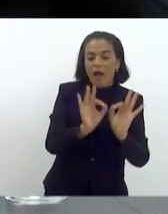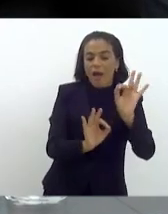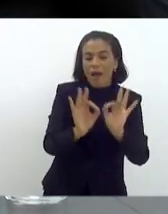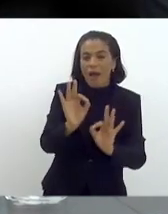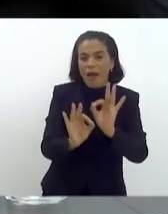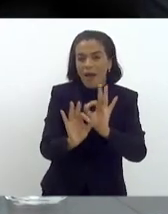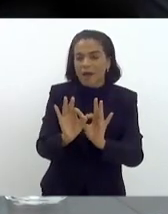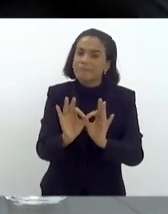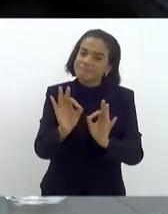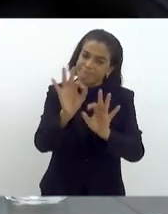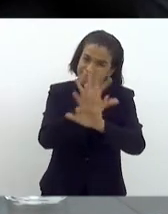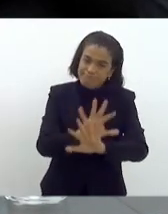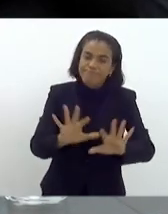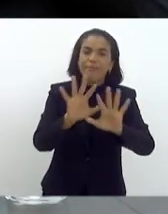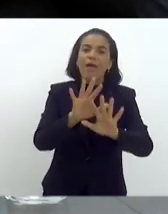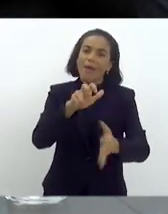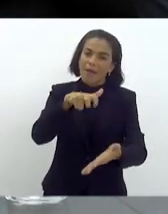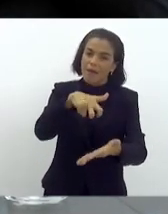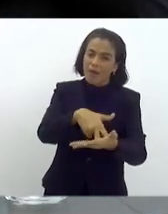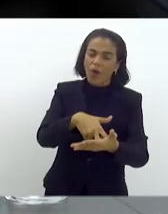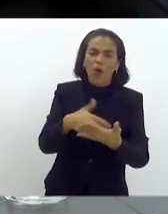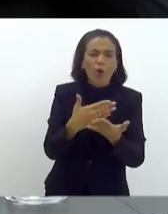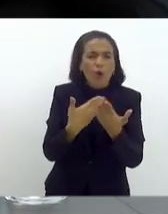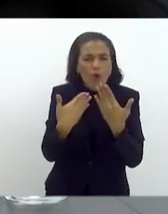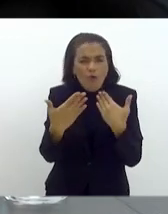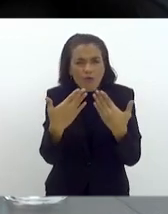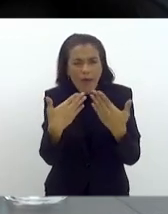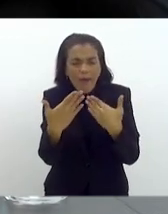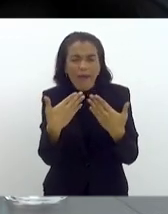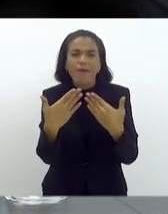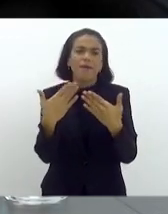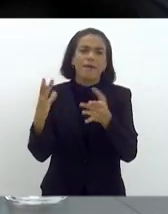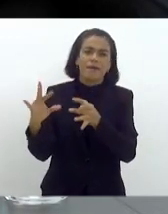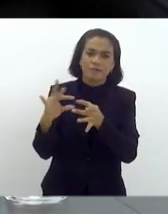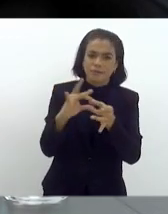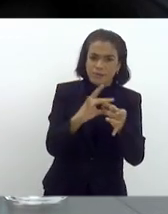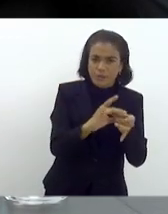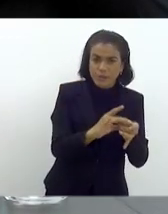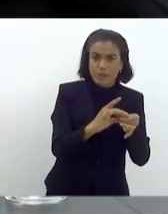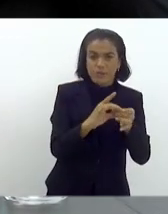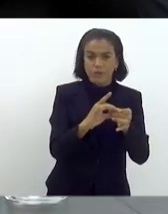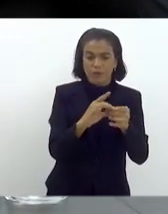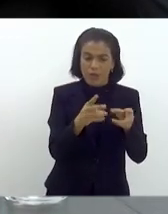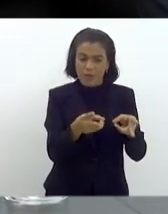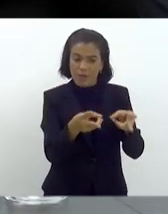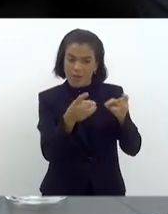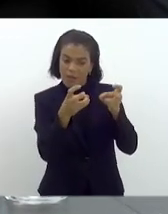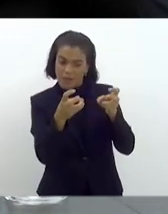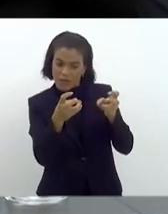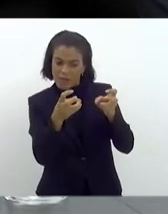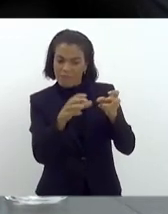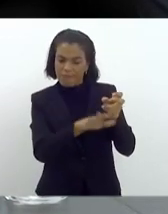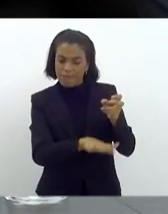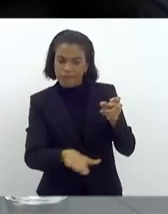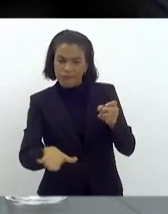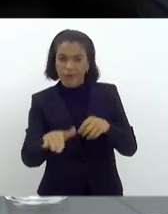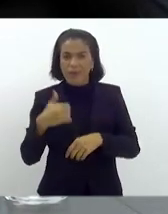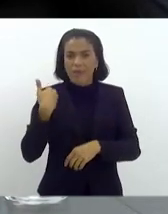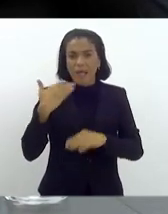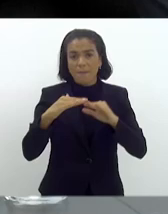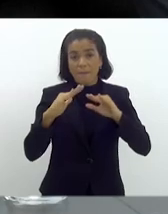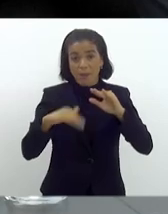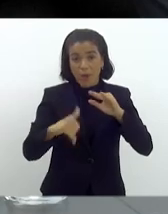então qualquer conversa né que se nesse nesse sentido que ganha uma conotação sexual com alguém menor de 12 anos